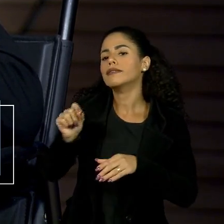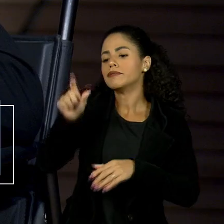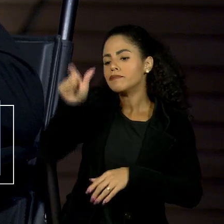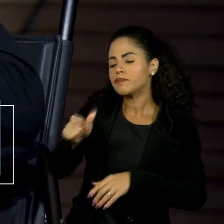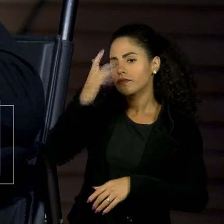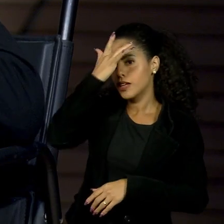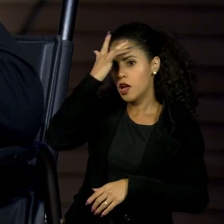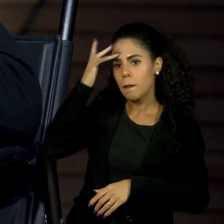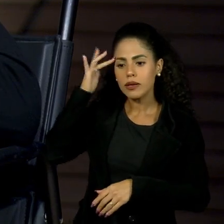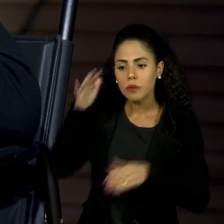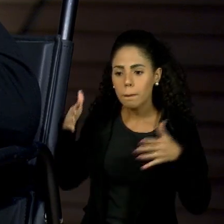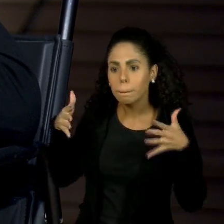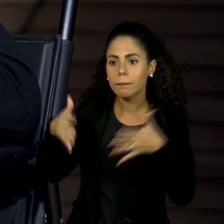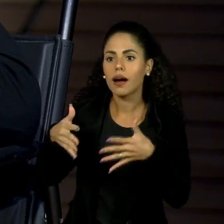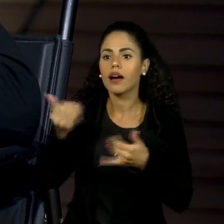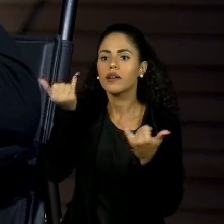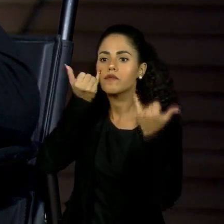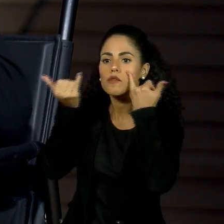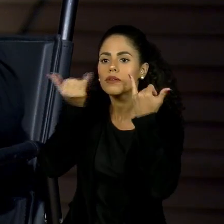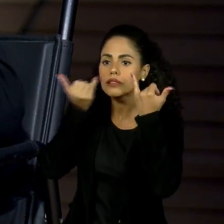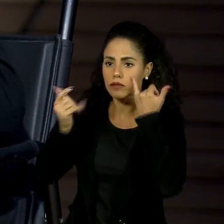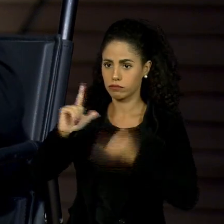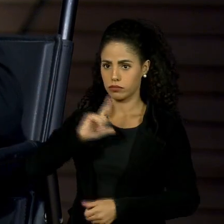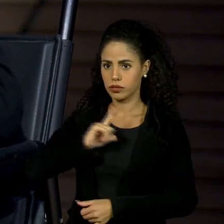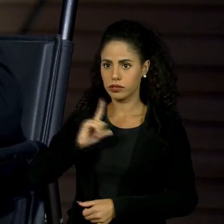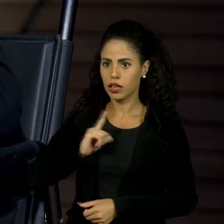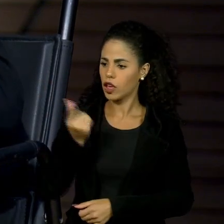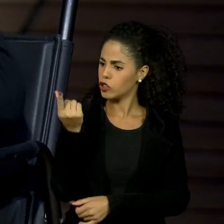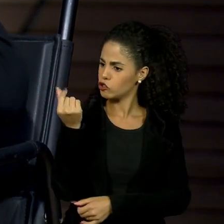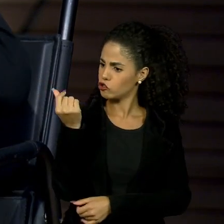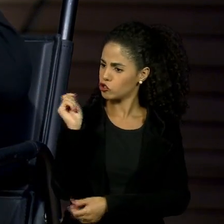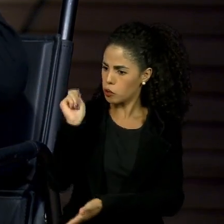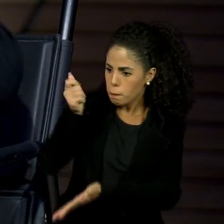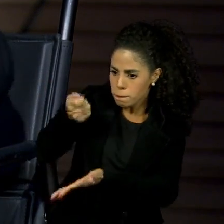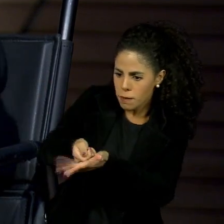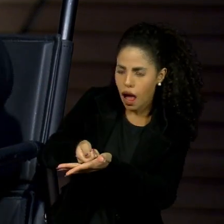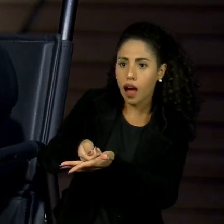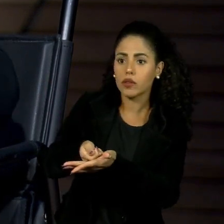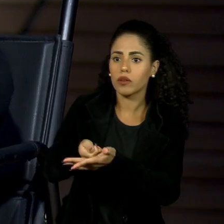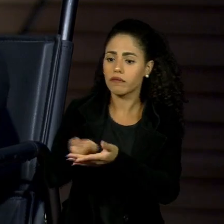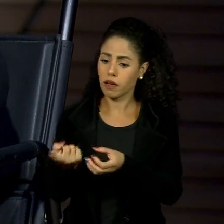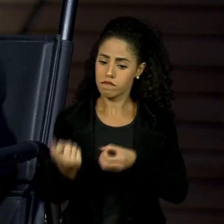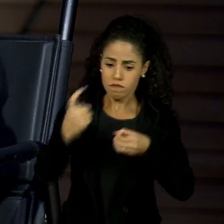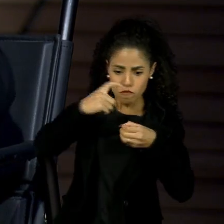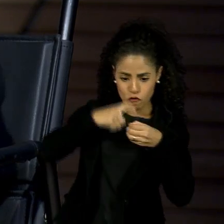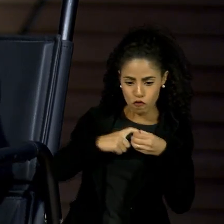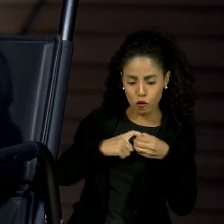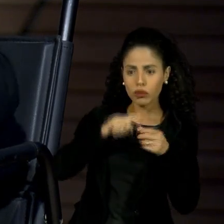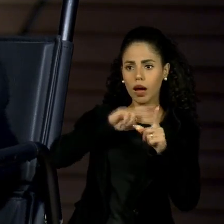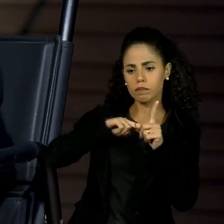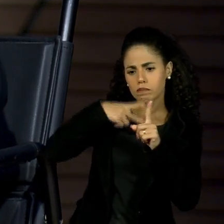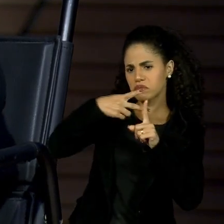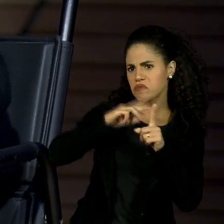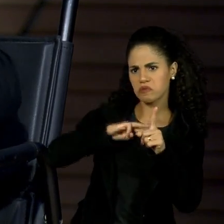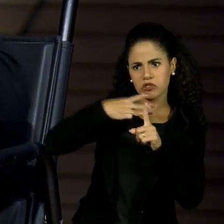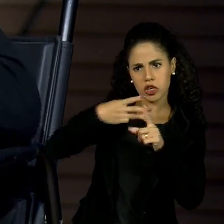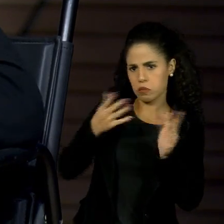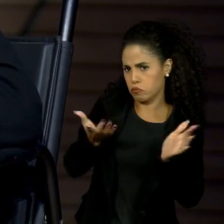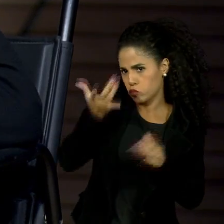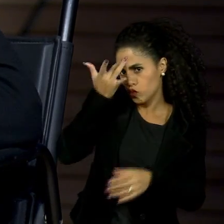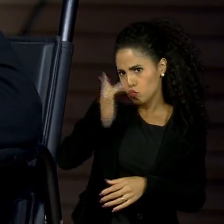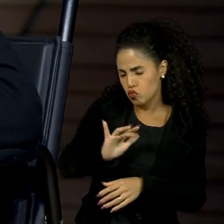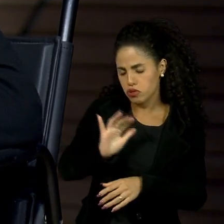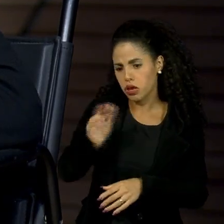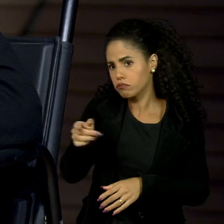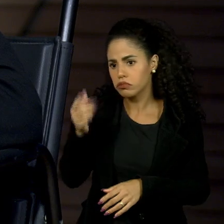jogador ele vai ser informado. Olha, ele apostou tanto e aí ele vai ganhar tantas vezes se ele ganhar, né? Quer dizer, se o resultado for aquele que